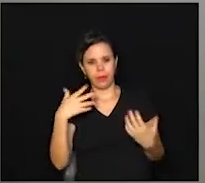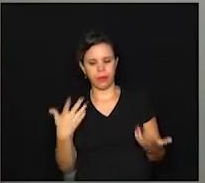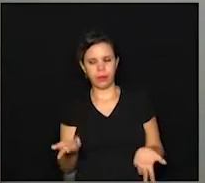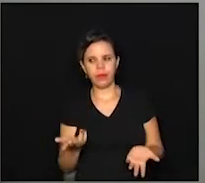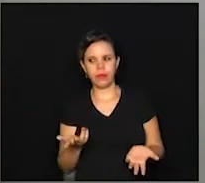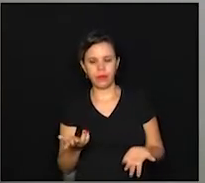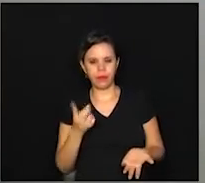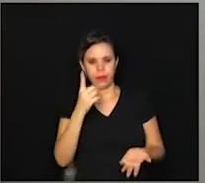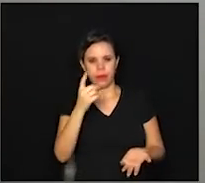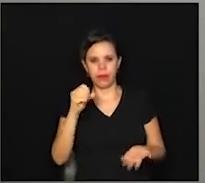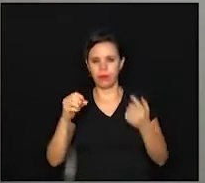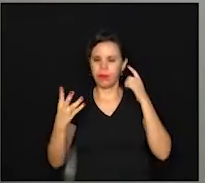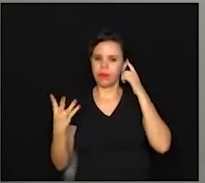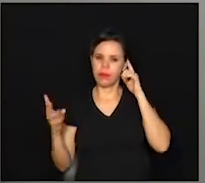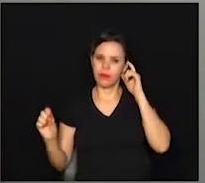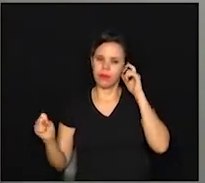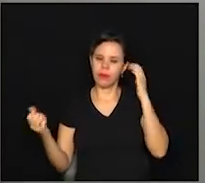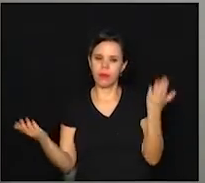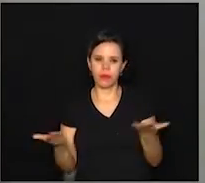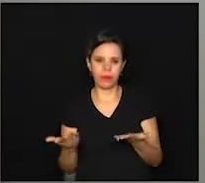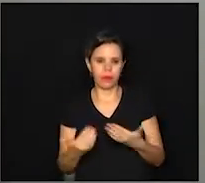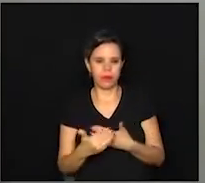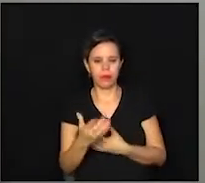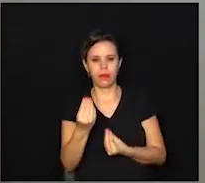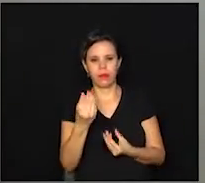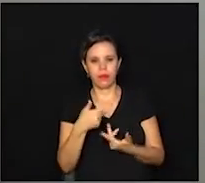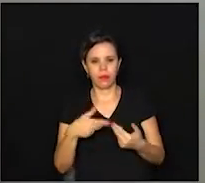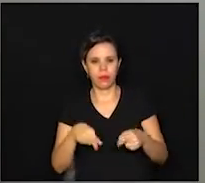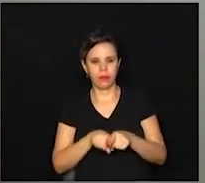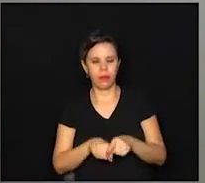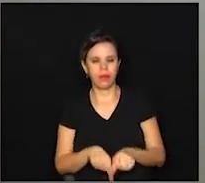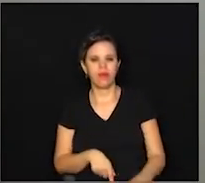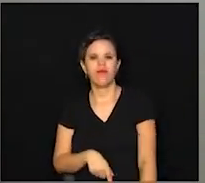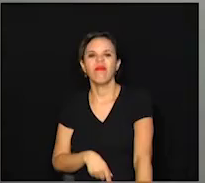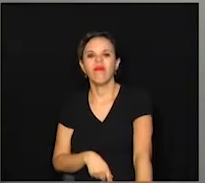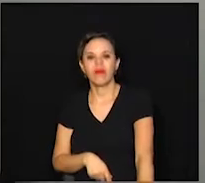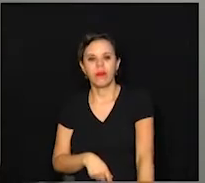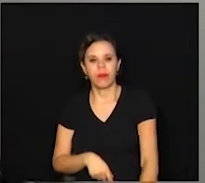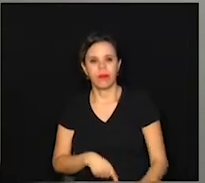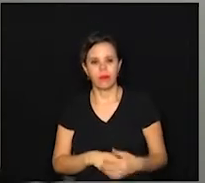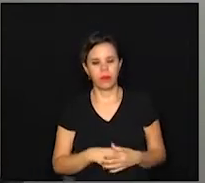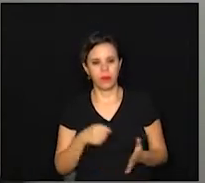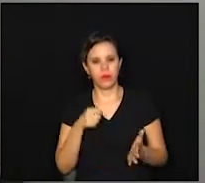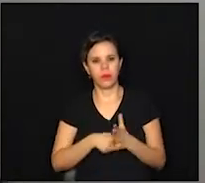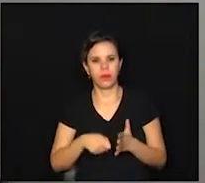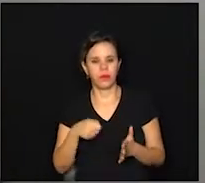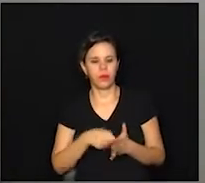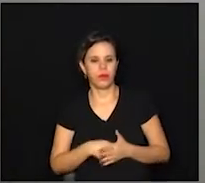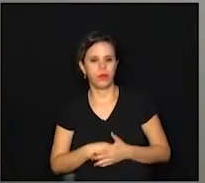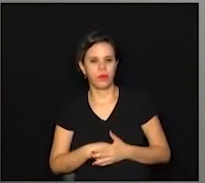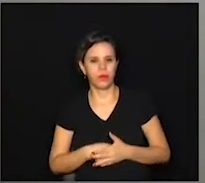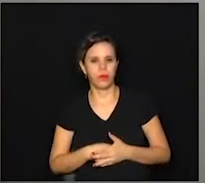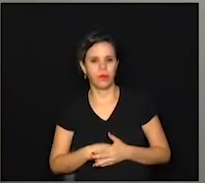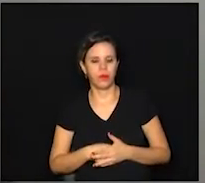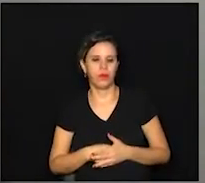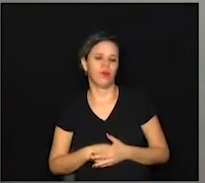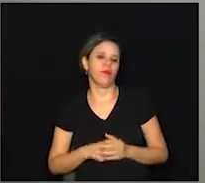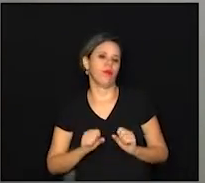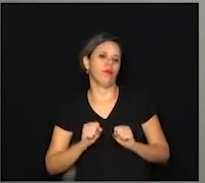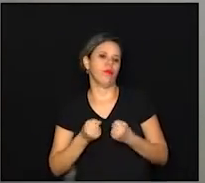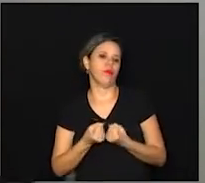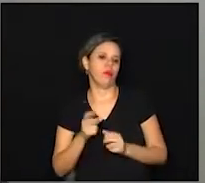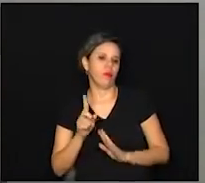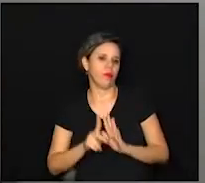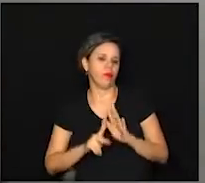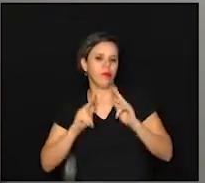De 1948 para cá, nós tivemos muitos processos, né, de luta em defesa dos direitos humanos e